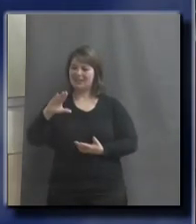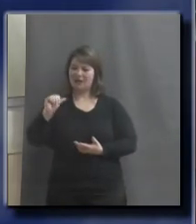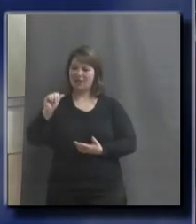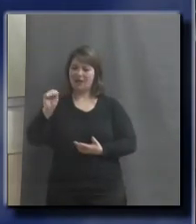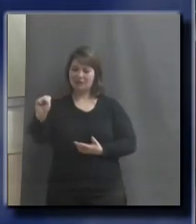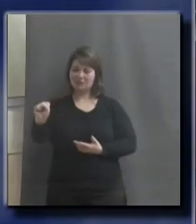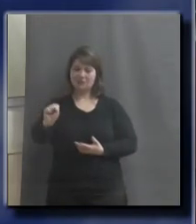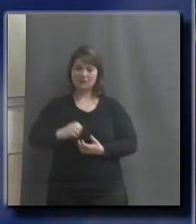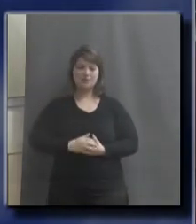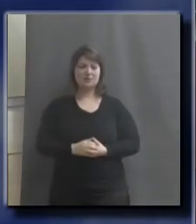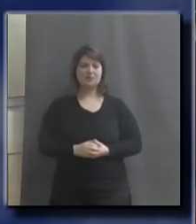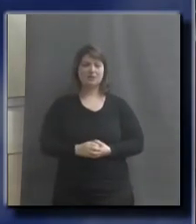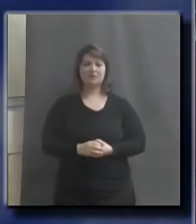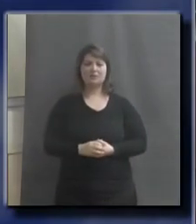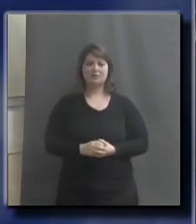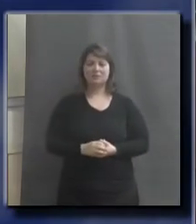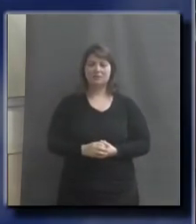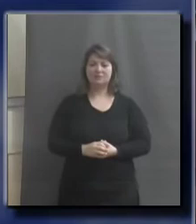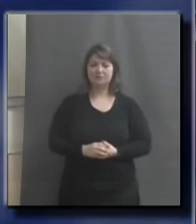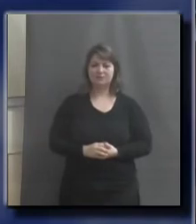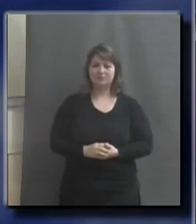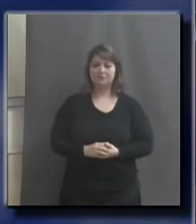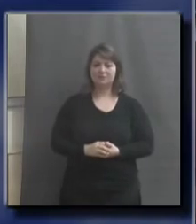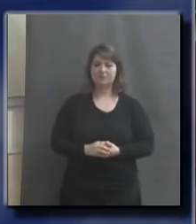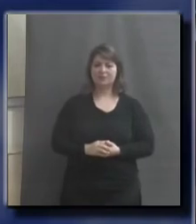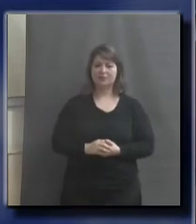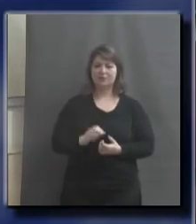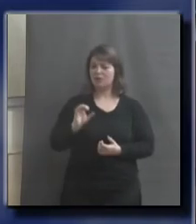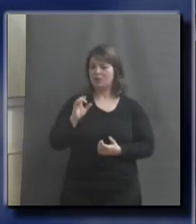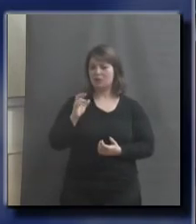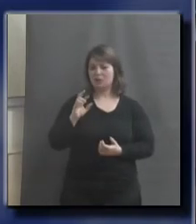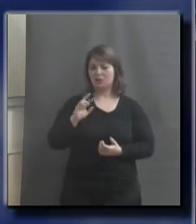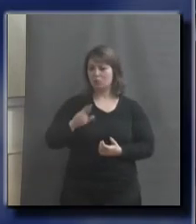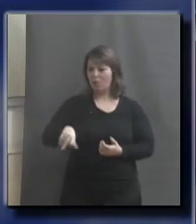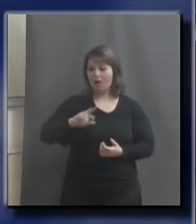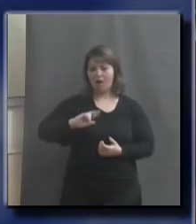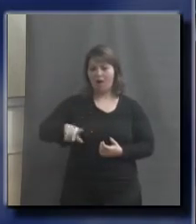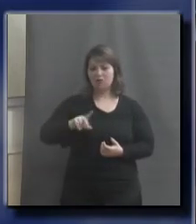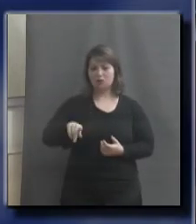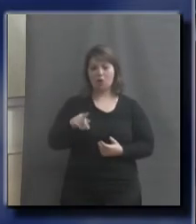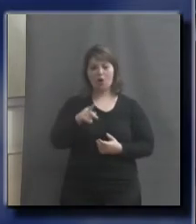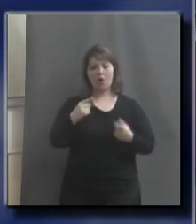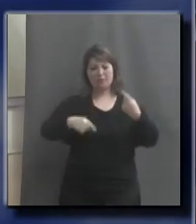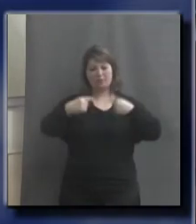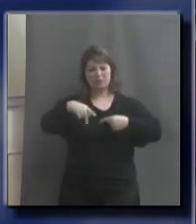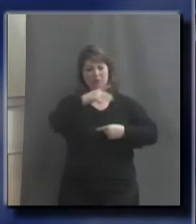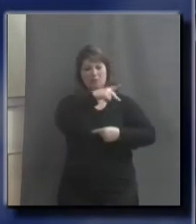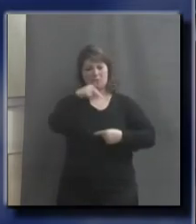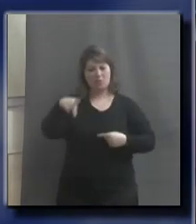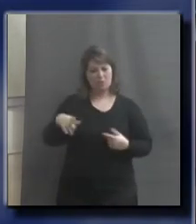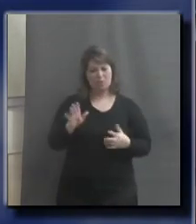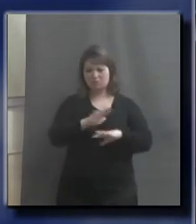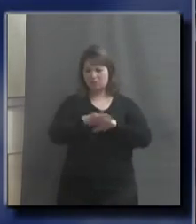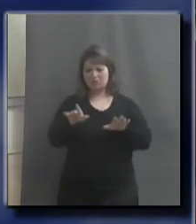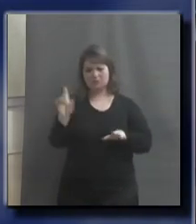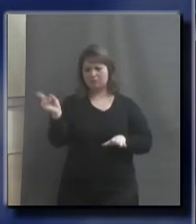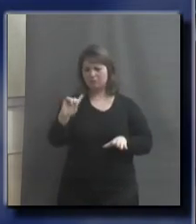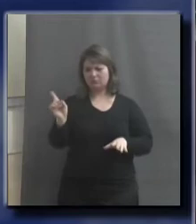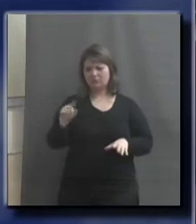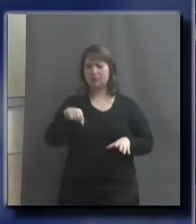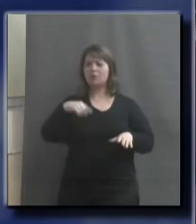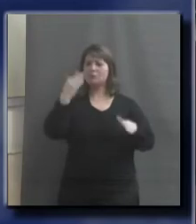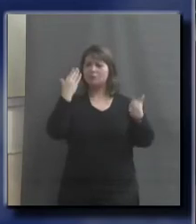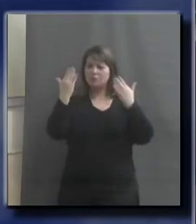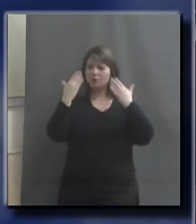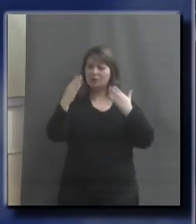brasileiro, não só nas políticas públicas, mas fundamentalmente nas políticas públicas. O que o psicólogo faz